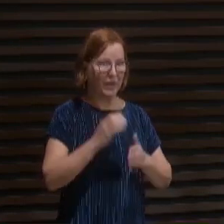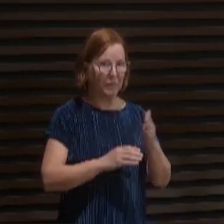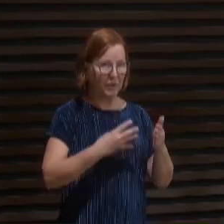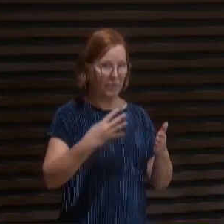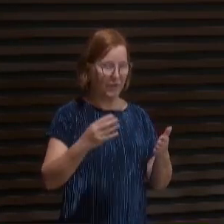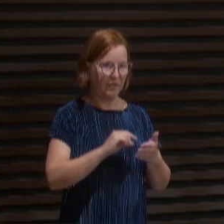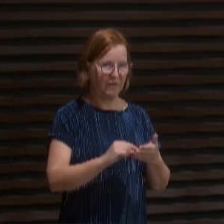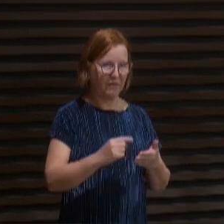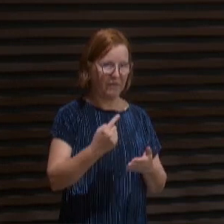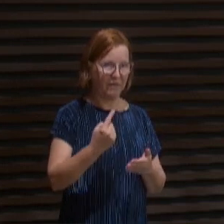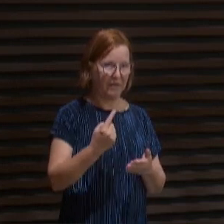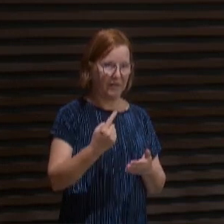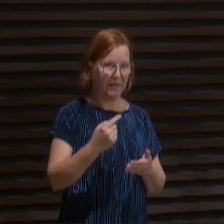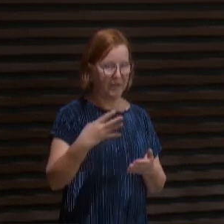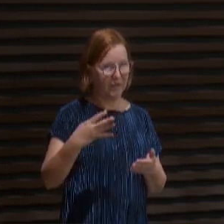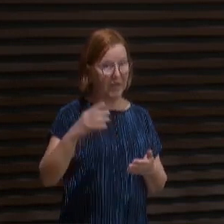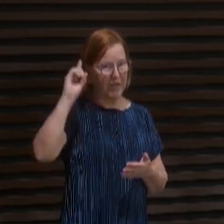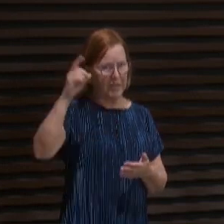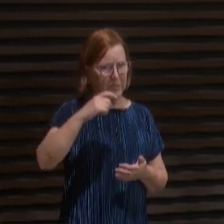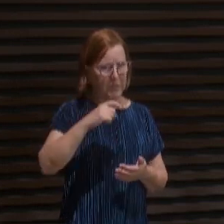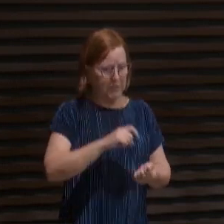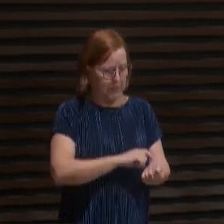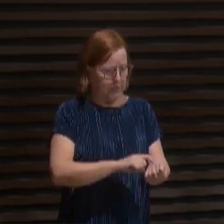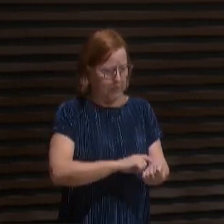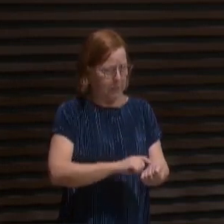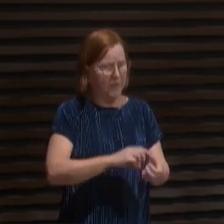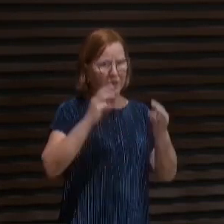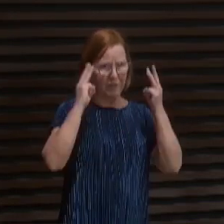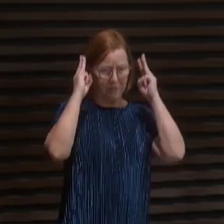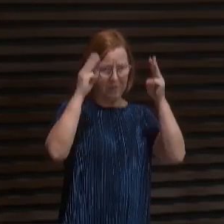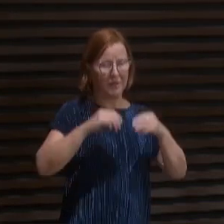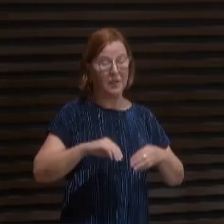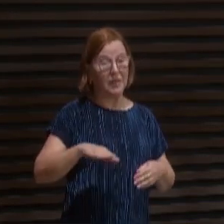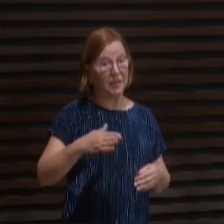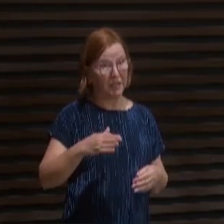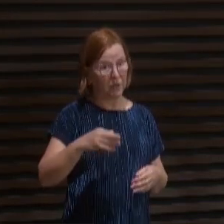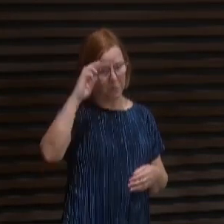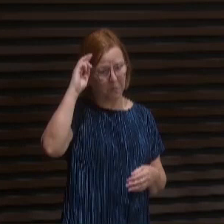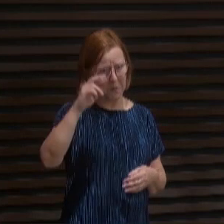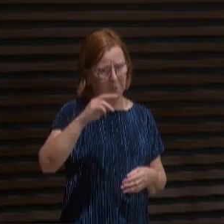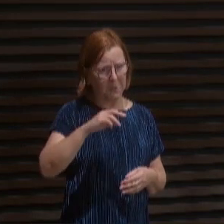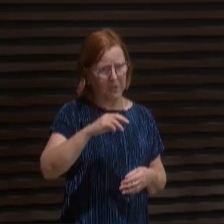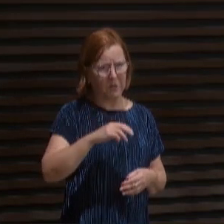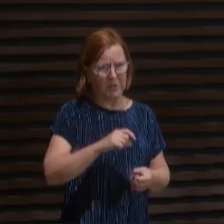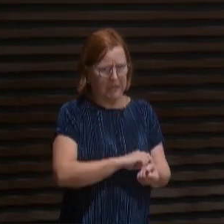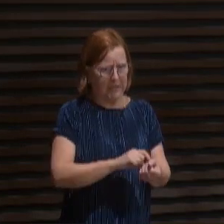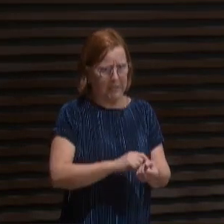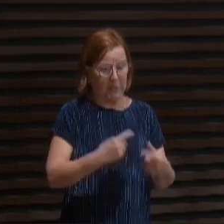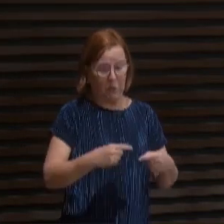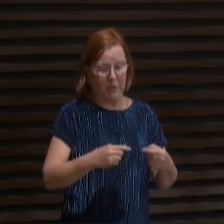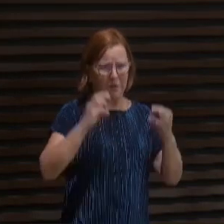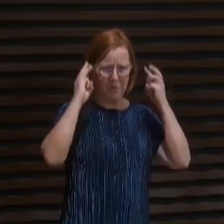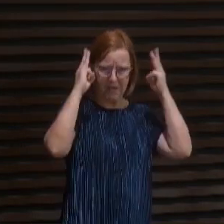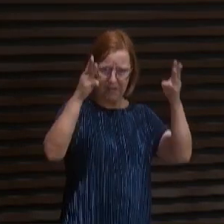14, Deus se irritou com Moisés. Olha, então se acendeu a ira do Senhor contra Moisés e disse-lhe: não